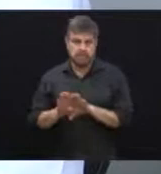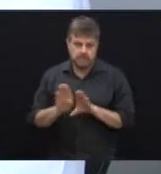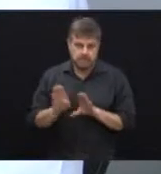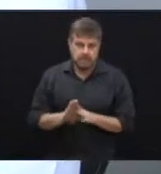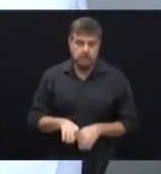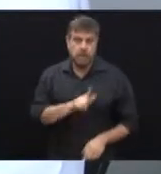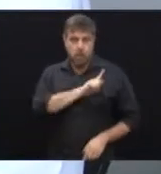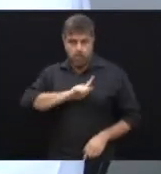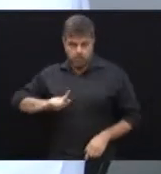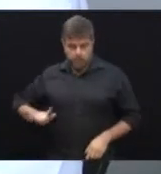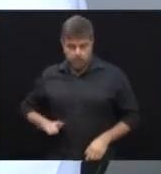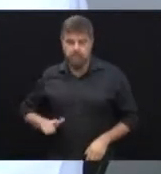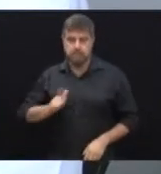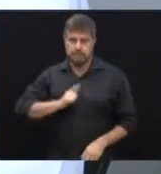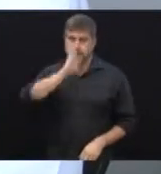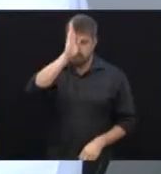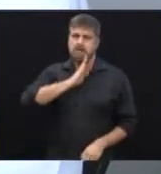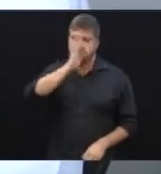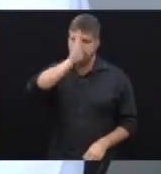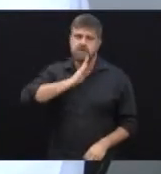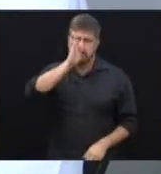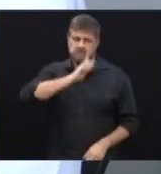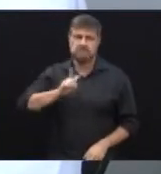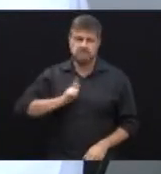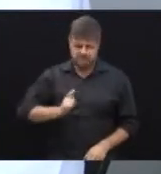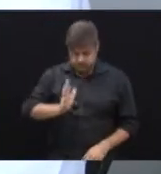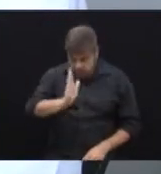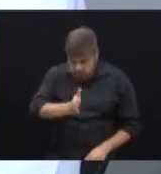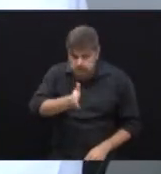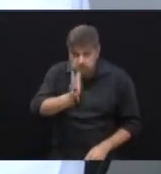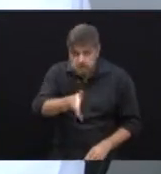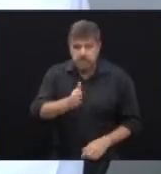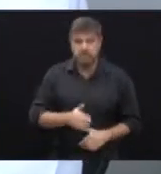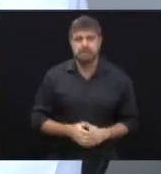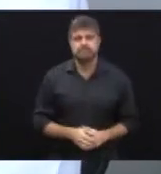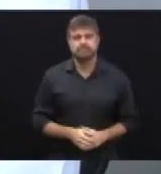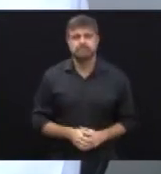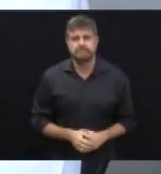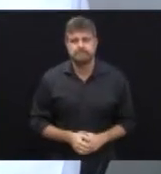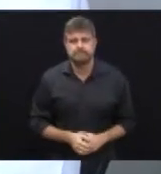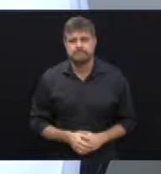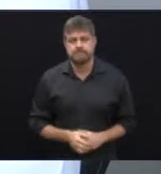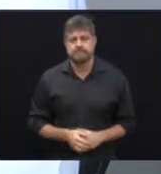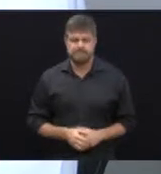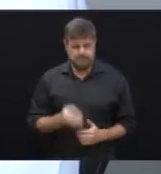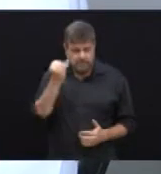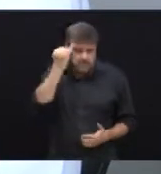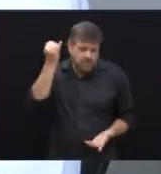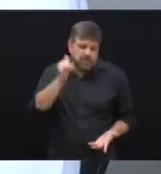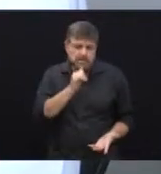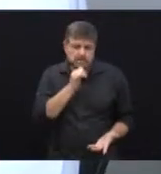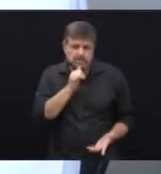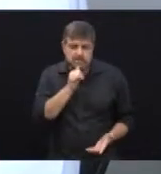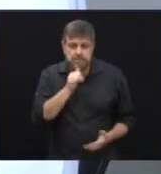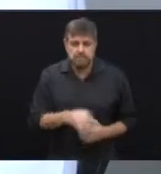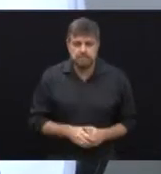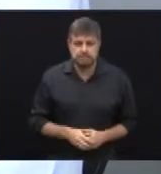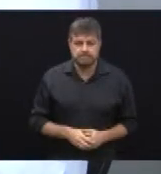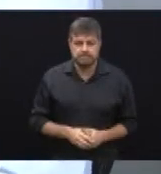o Estado dá isso para o paciente, né, fornece isso para o paciente. Então, só para ter uma